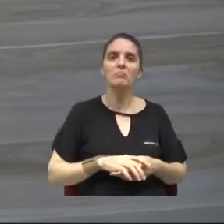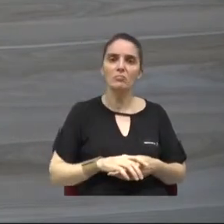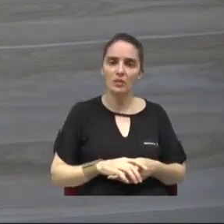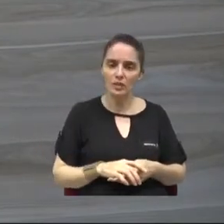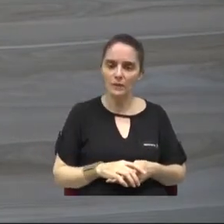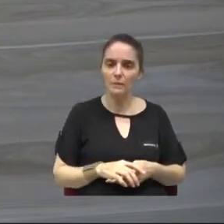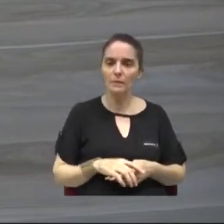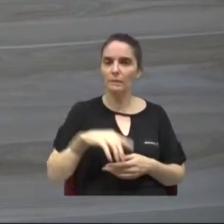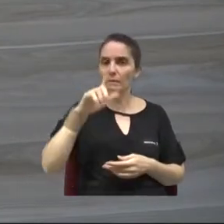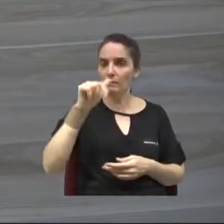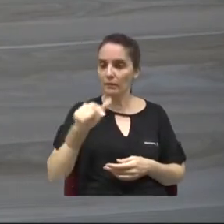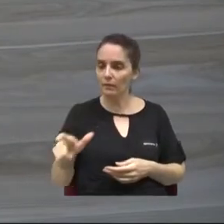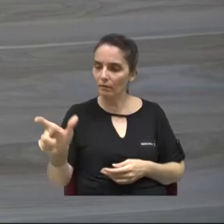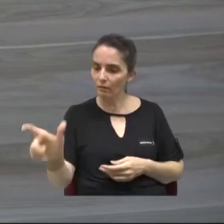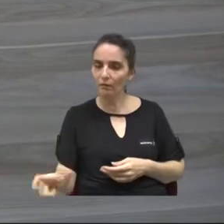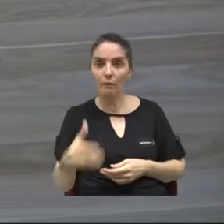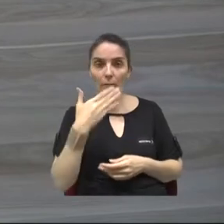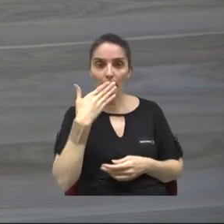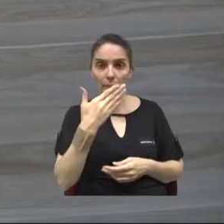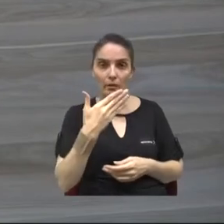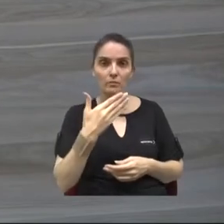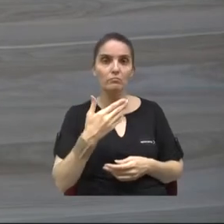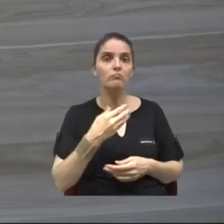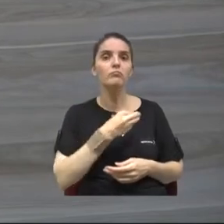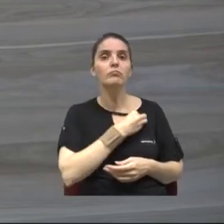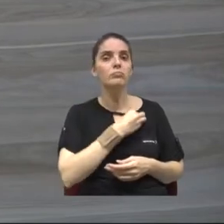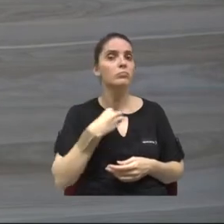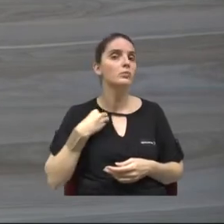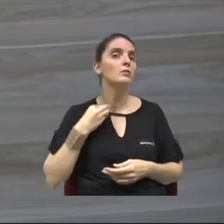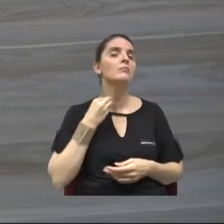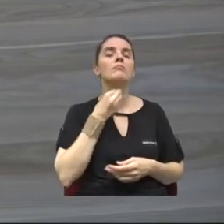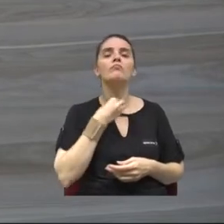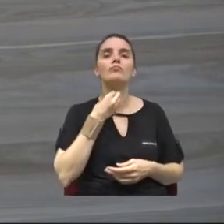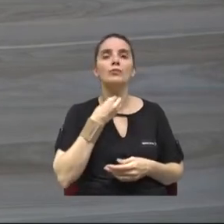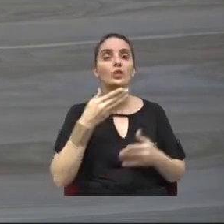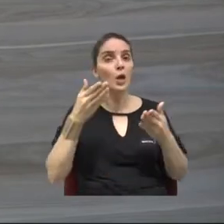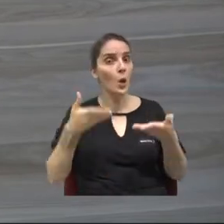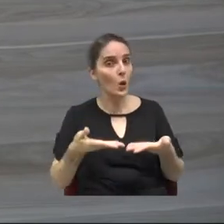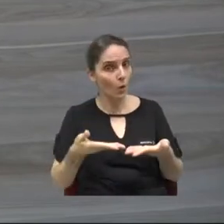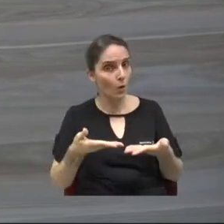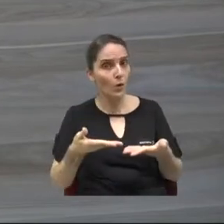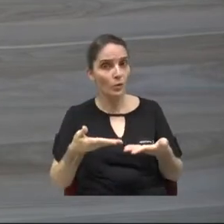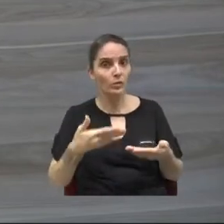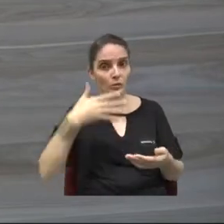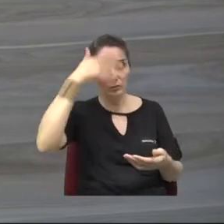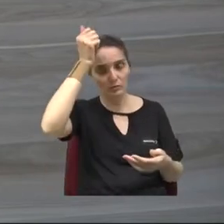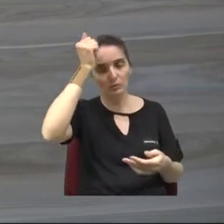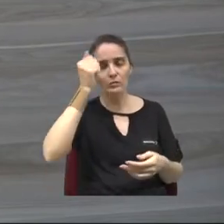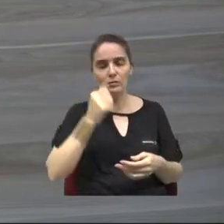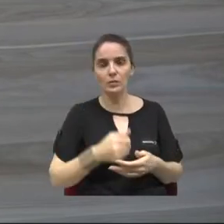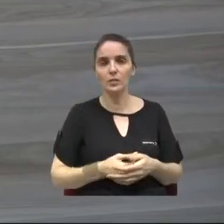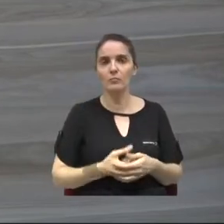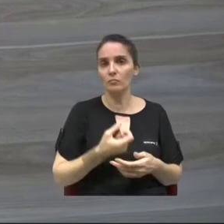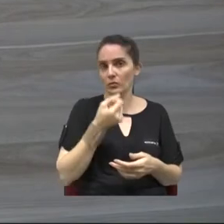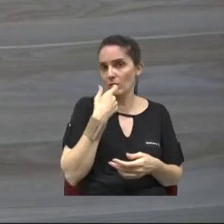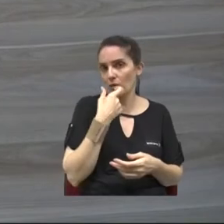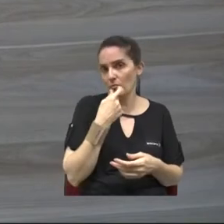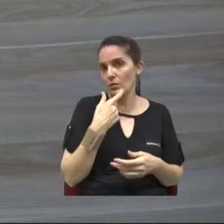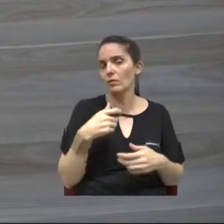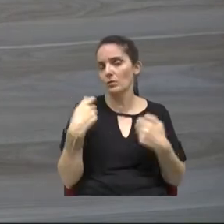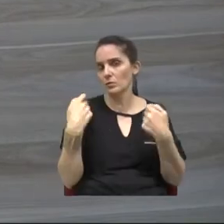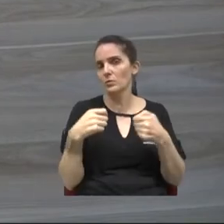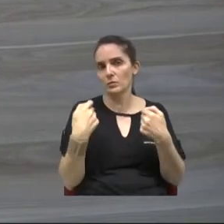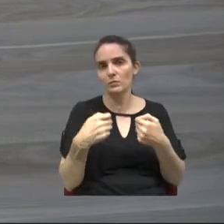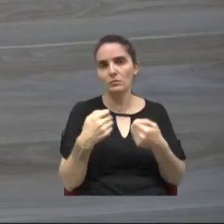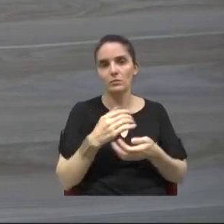era maligno, mandou ver tudo e acabou indicando. Eu hoje acompanho, né? Eu tomo o repositor hormonal porque eu